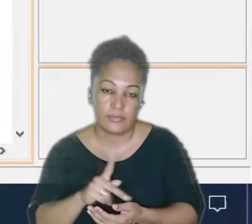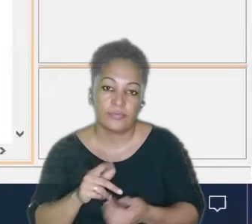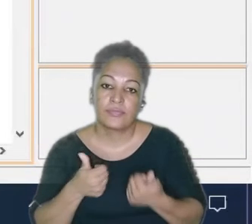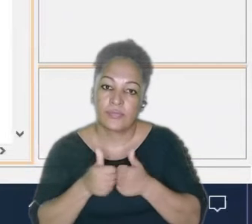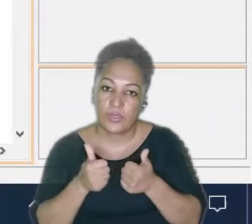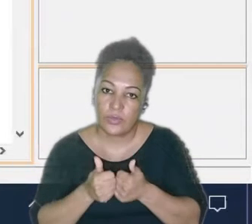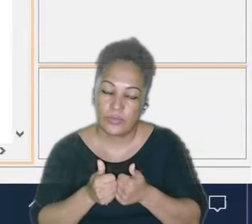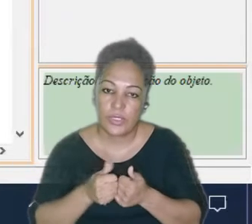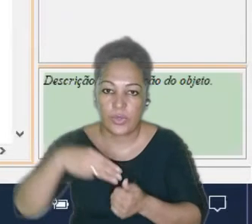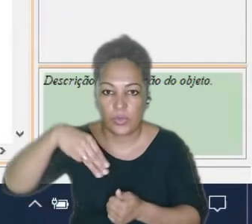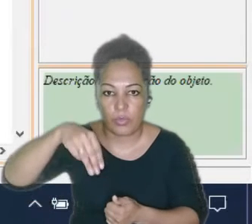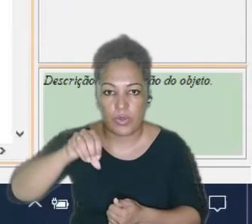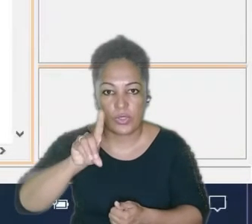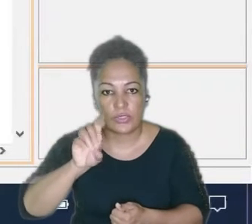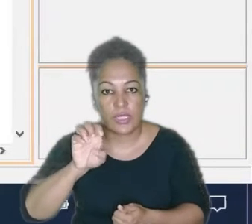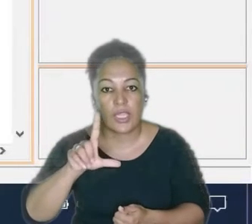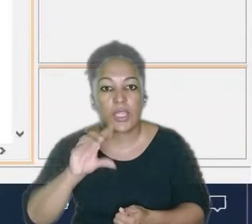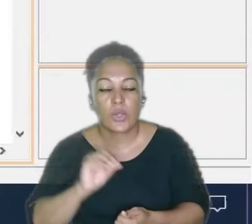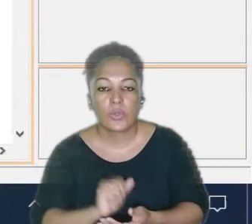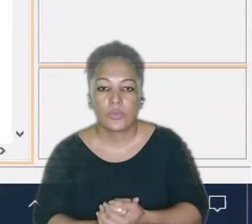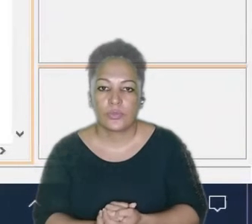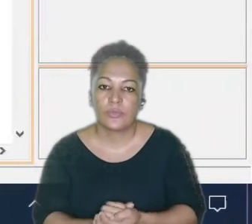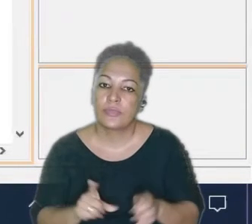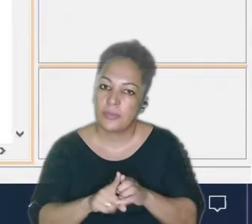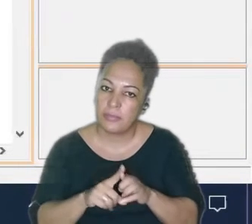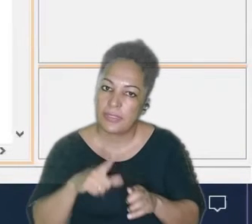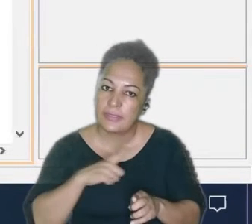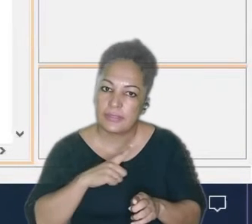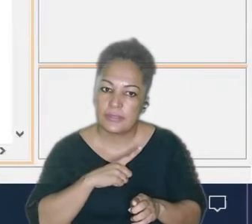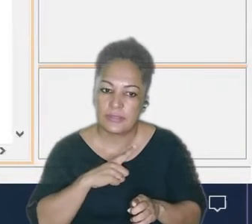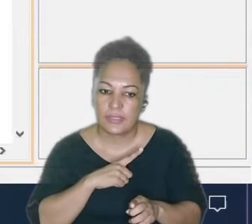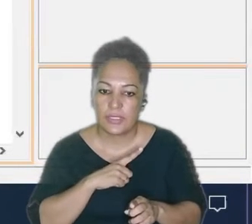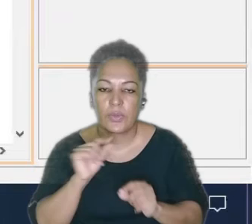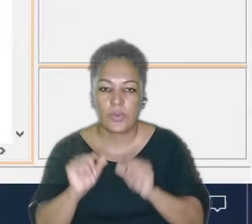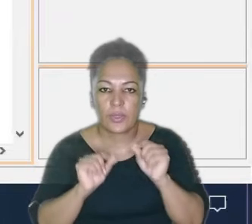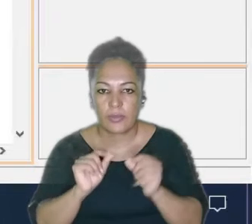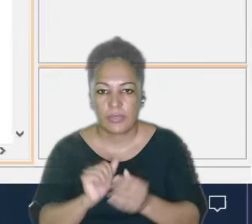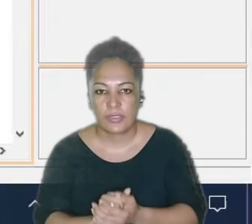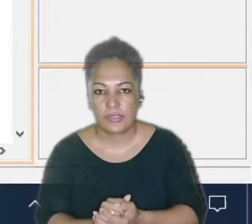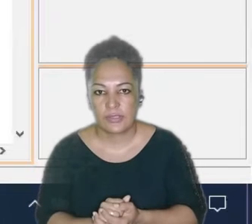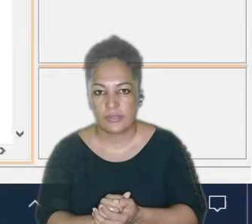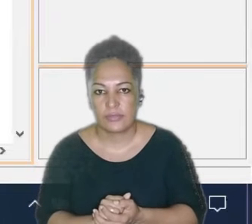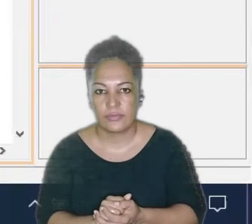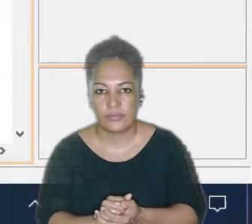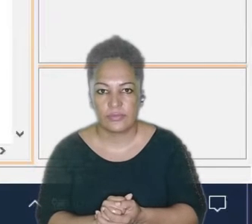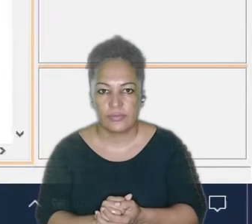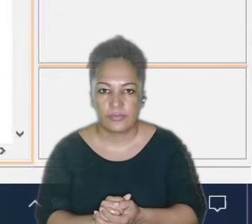óbvio. O que nós temos? O modelo do ônibus. Nós temos aqui, o que mais?